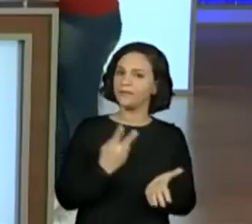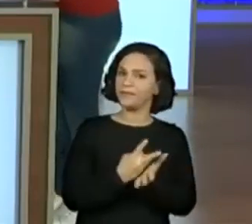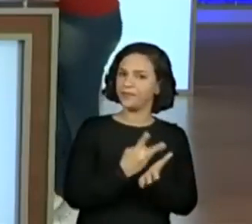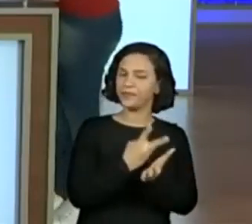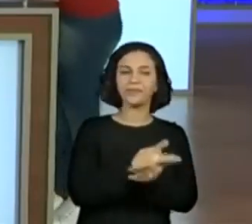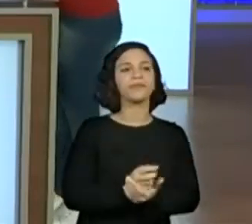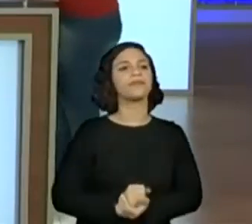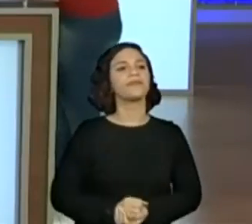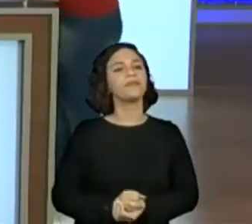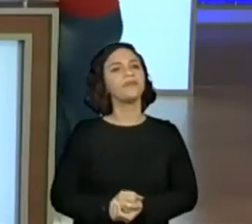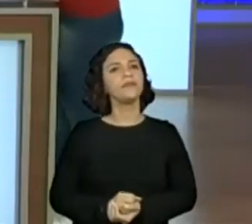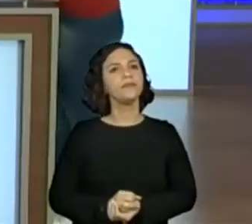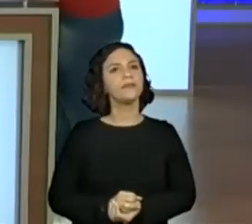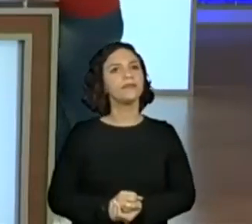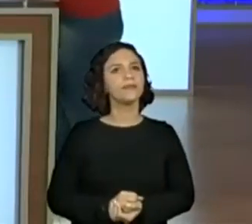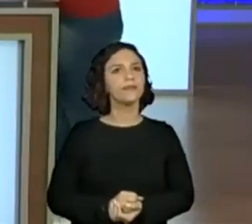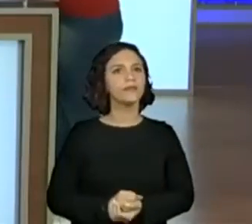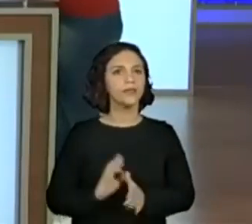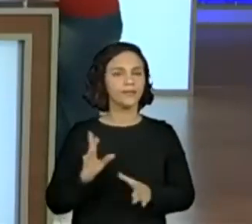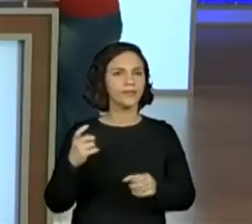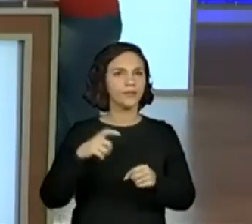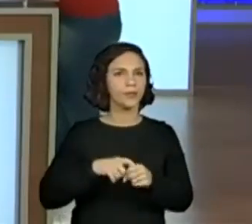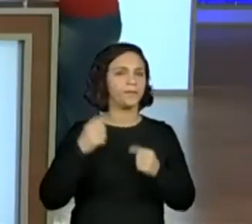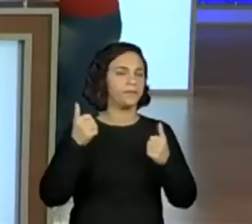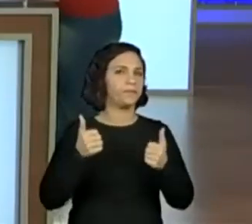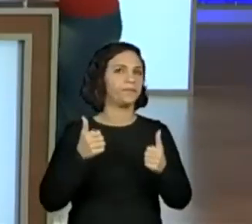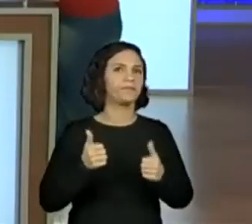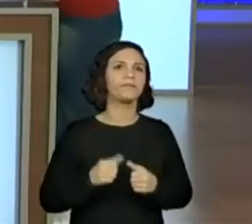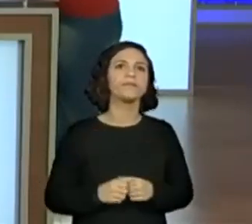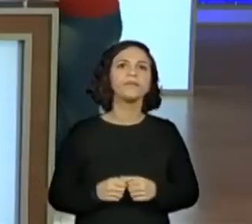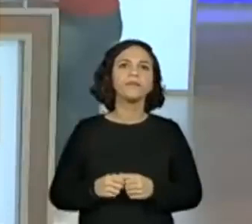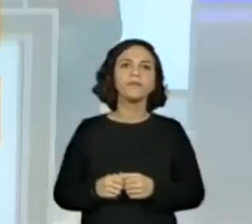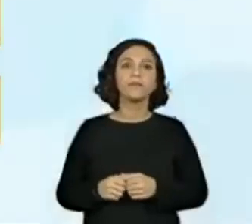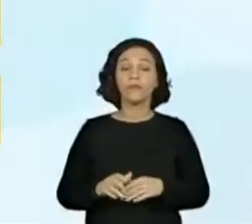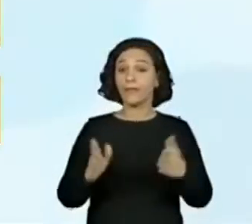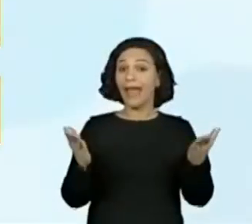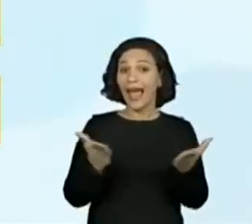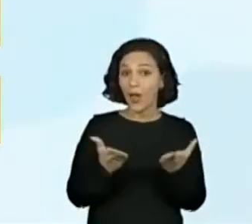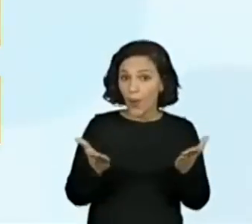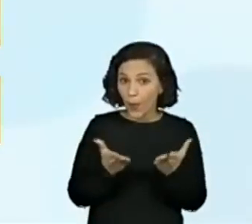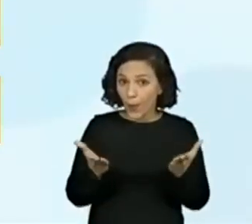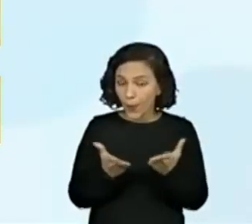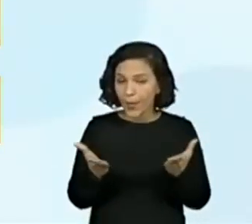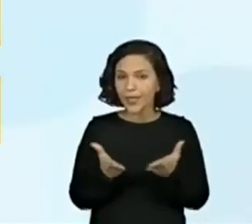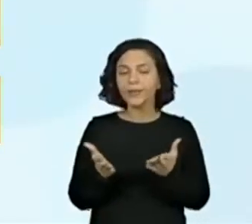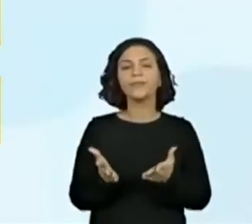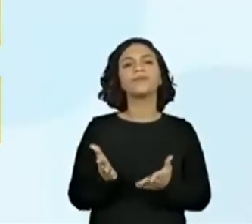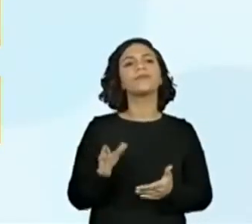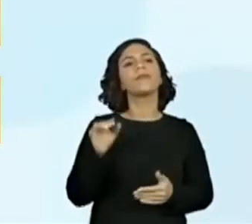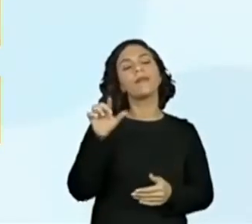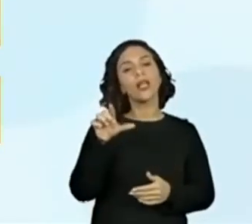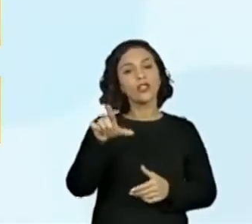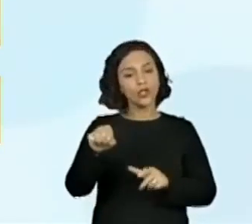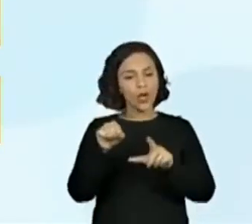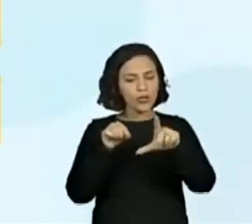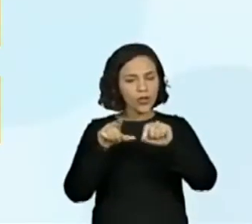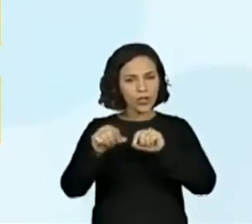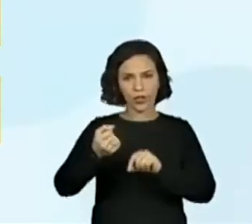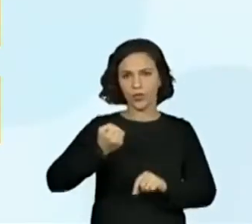continuidade. Opa, voltando um. Agora nós vamos escolher aí alguns